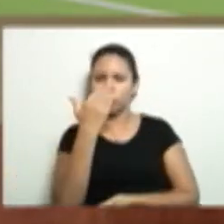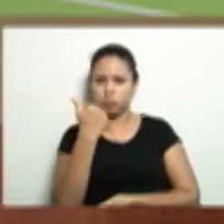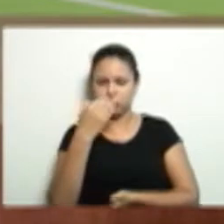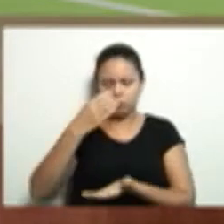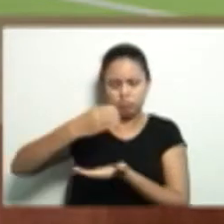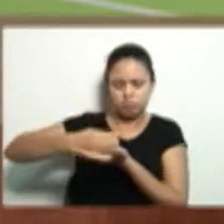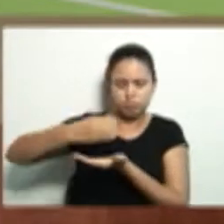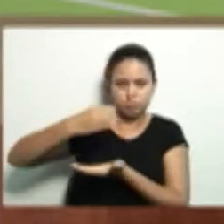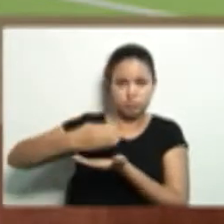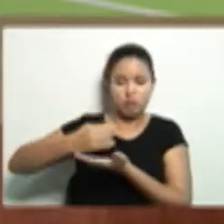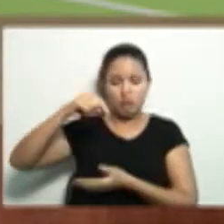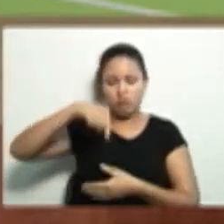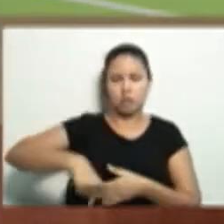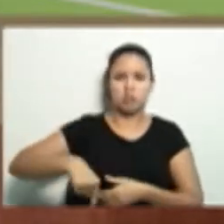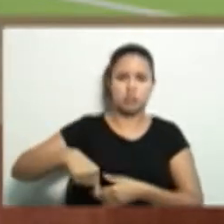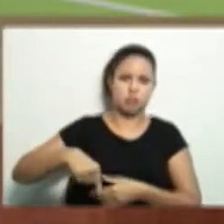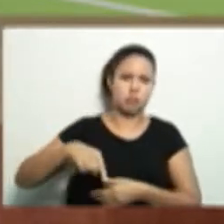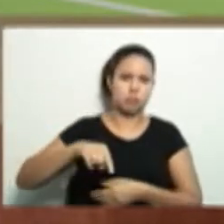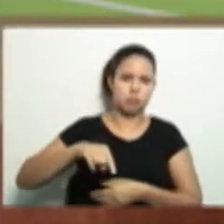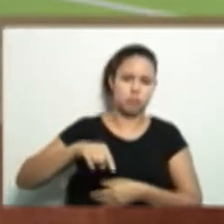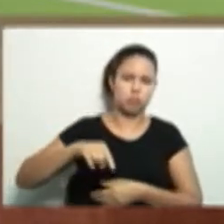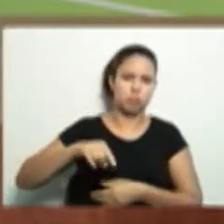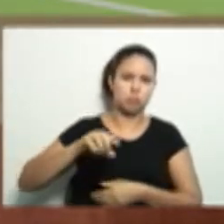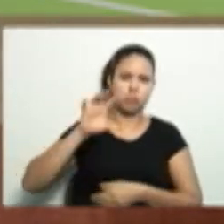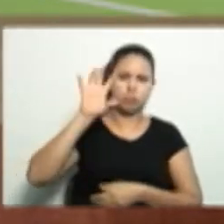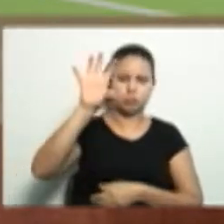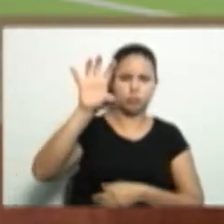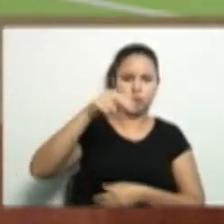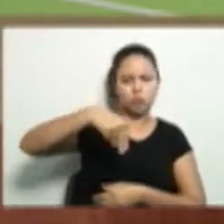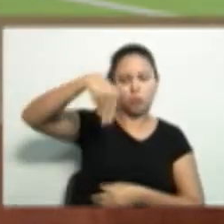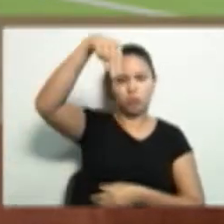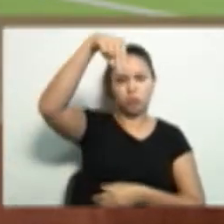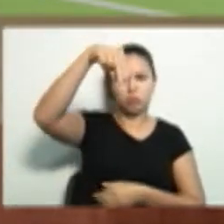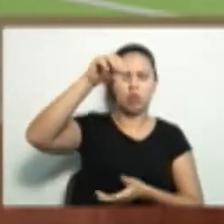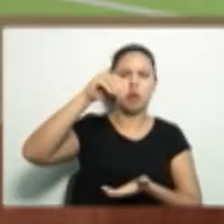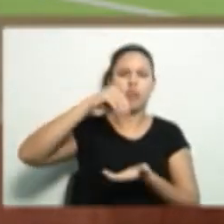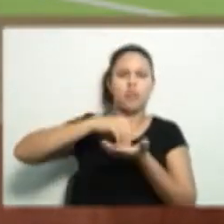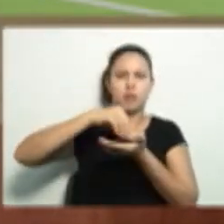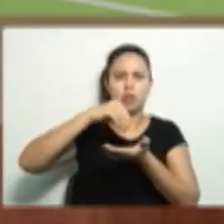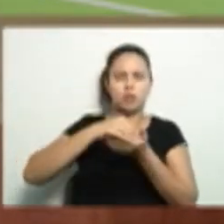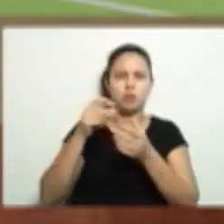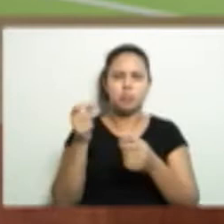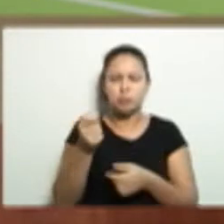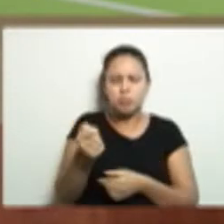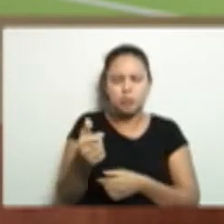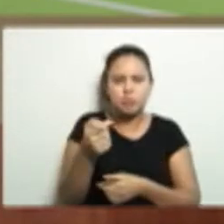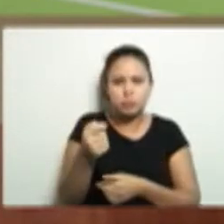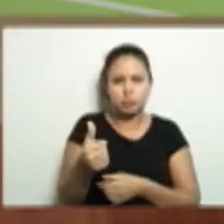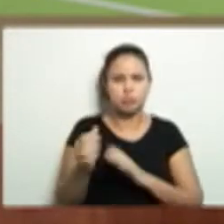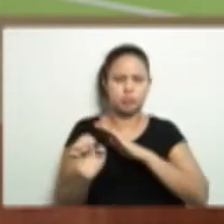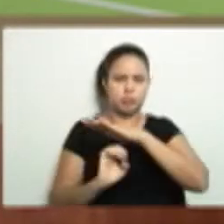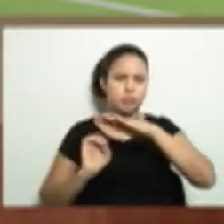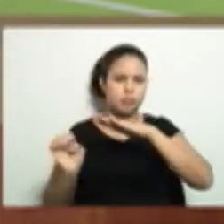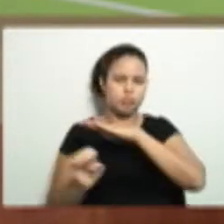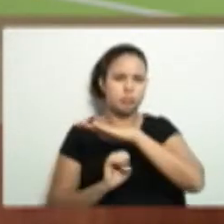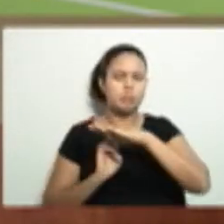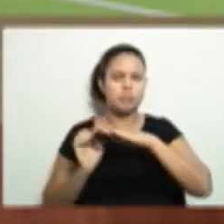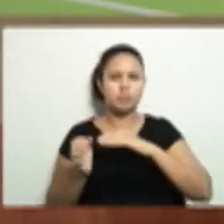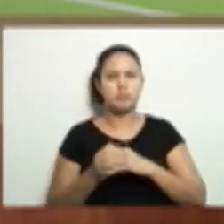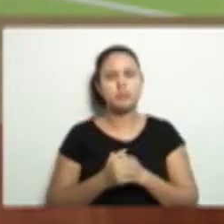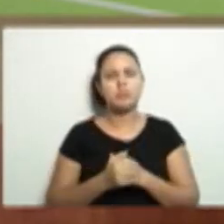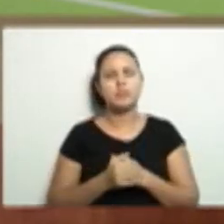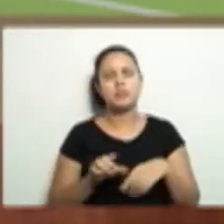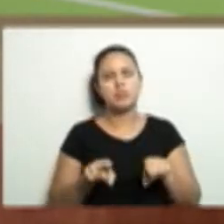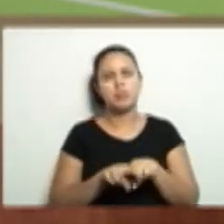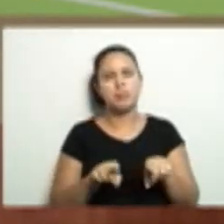poucas indústrias desse tipo. Já na parte de serviços, podemos perceber que os processos produtivos de serviços podem